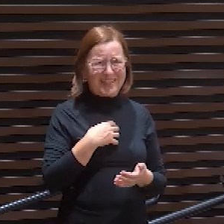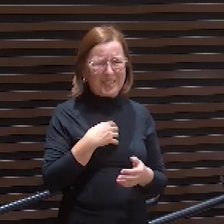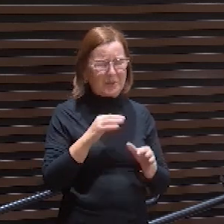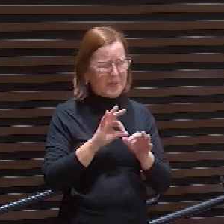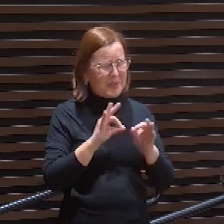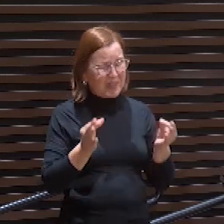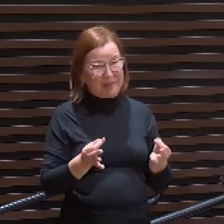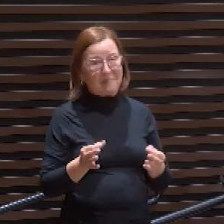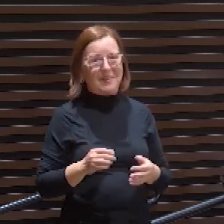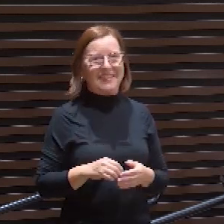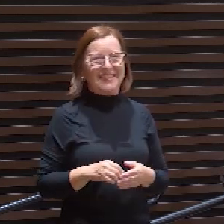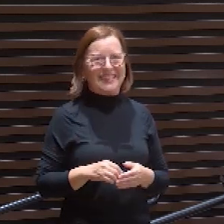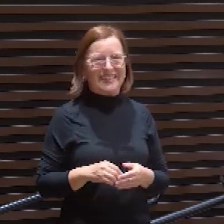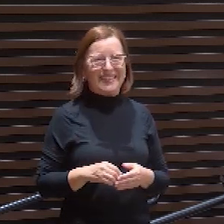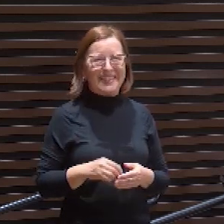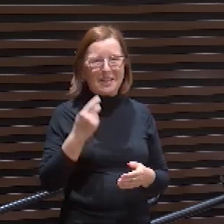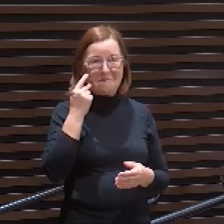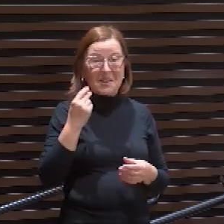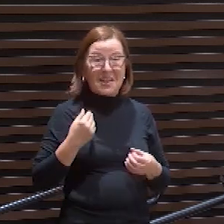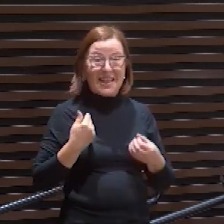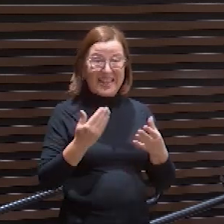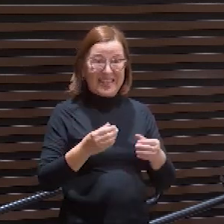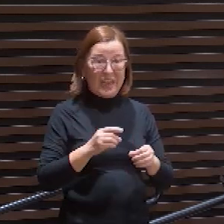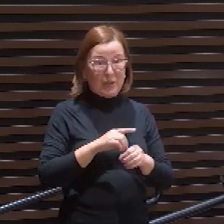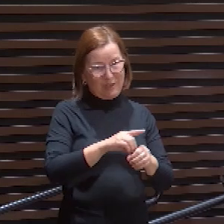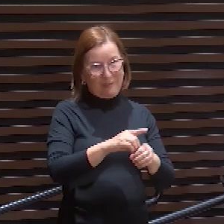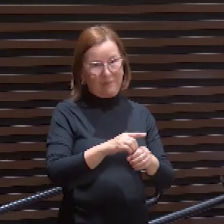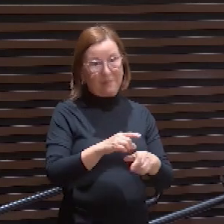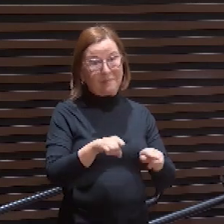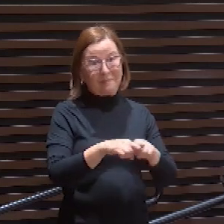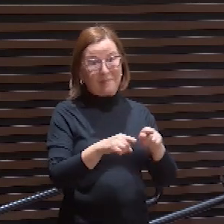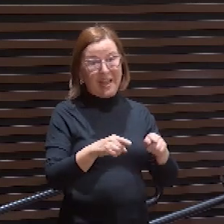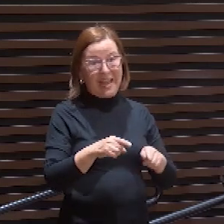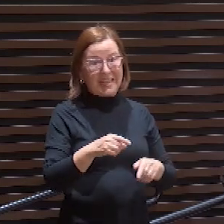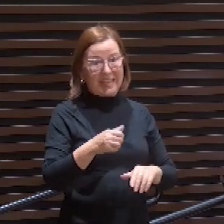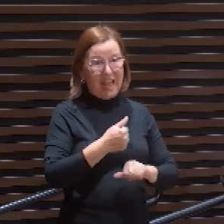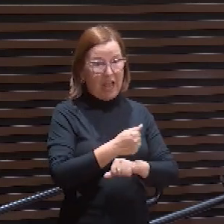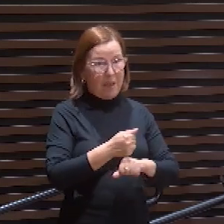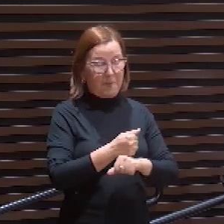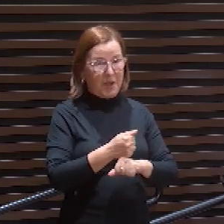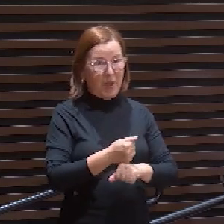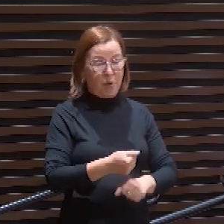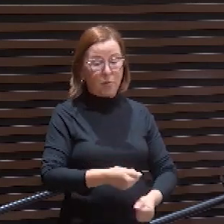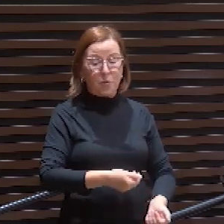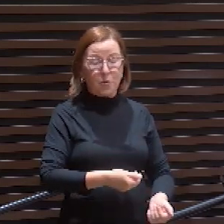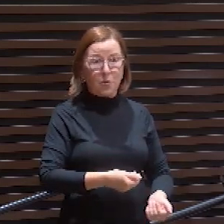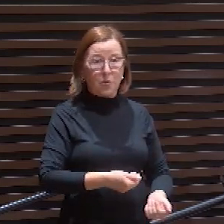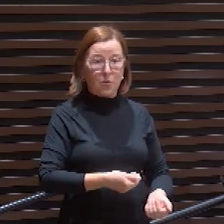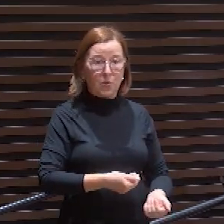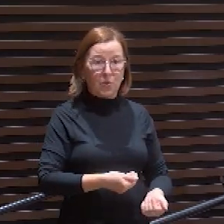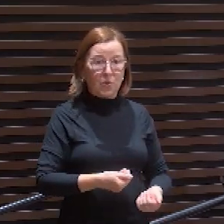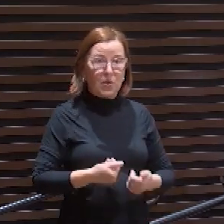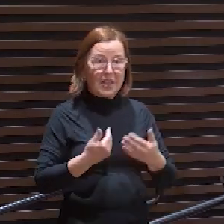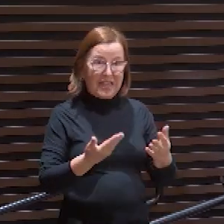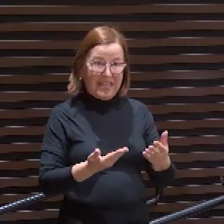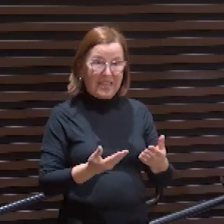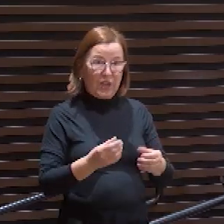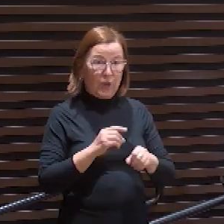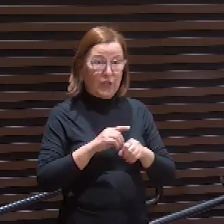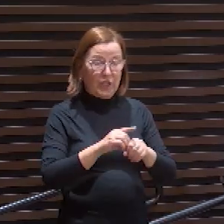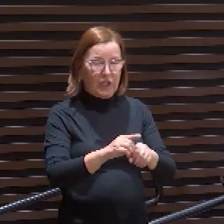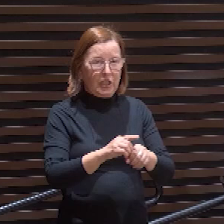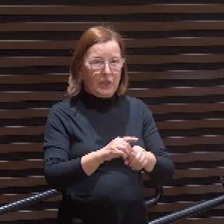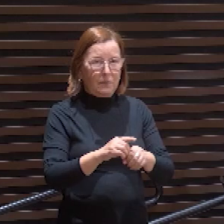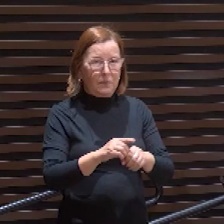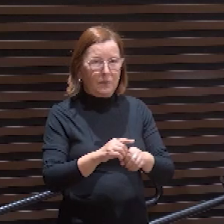Abraão trouxe do melhor. Ali no grego significa do que está